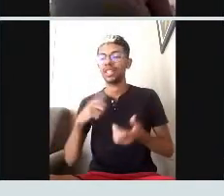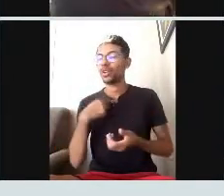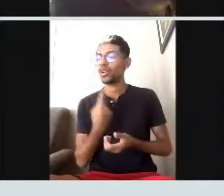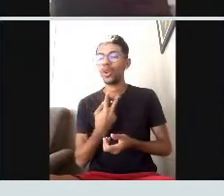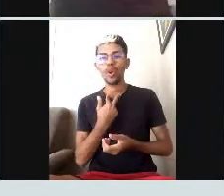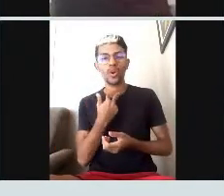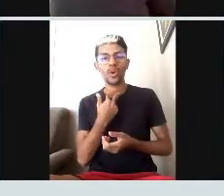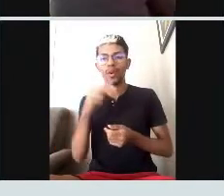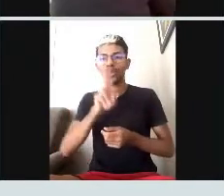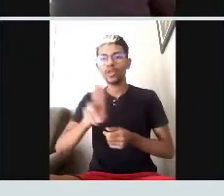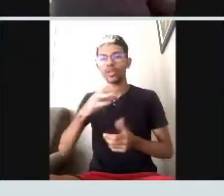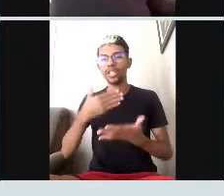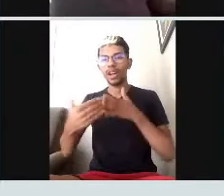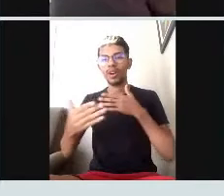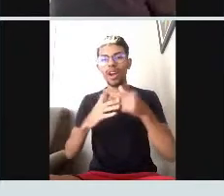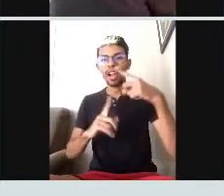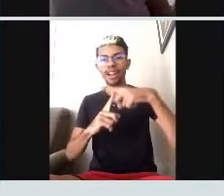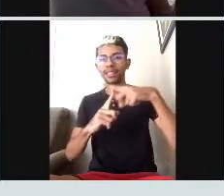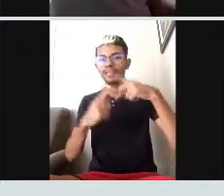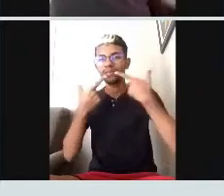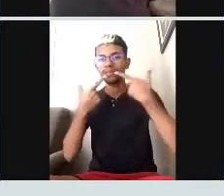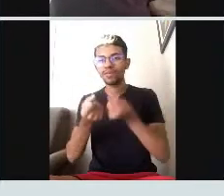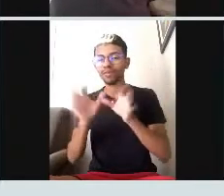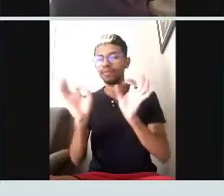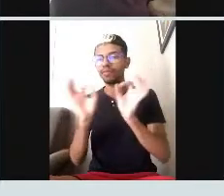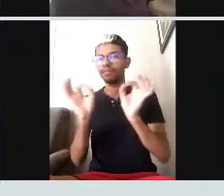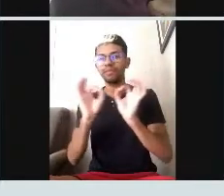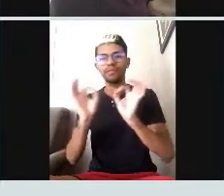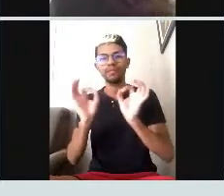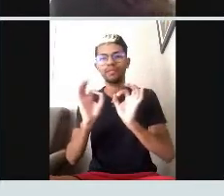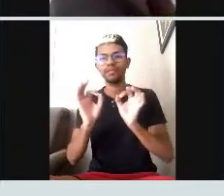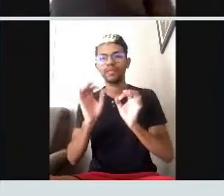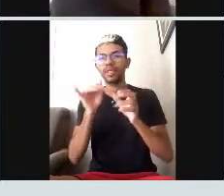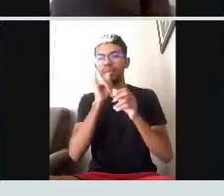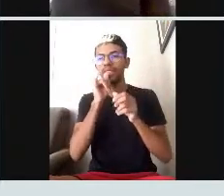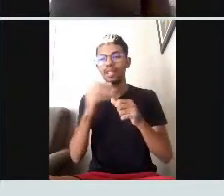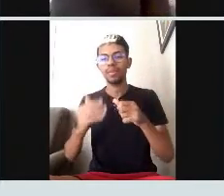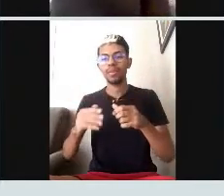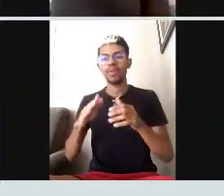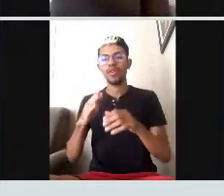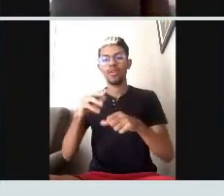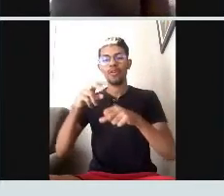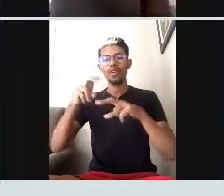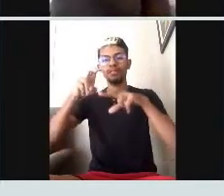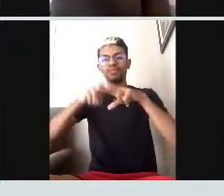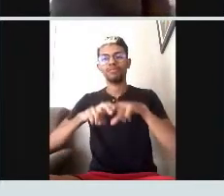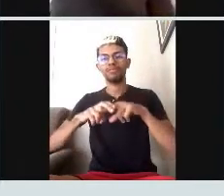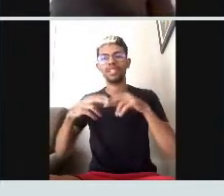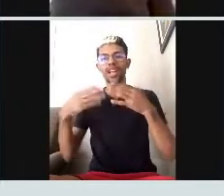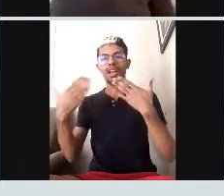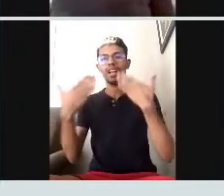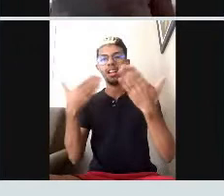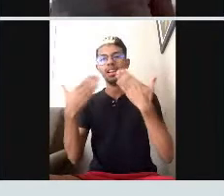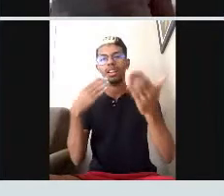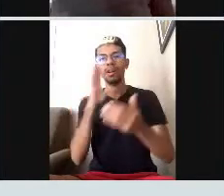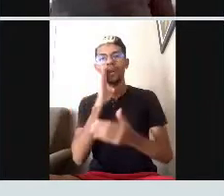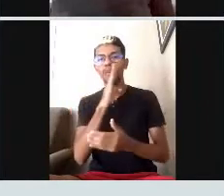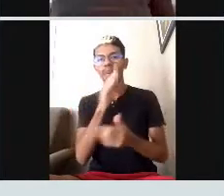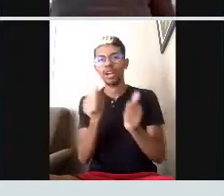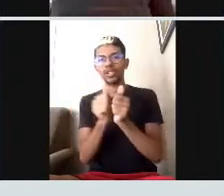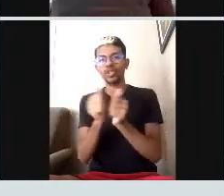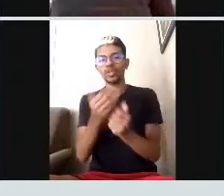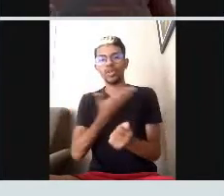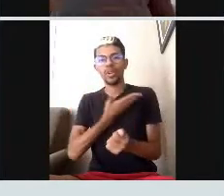utilizaria conversando pré-pandemia, obviamente, na mesa de bar com o nosso colega. Então, a gente tem que usar um